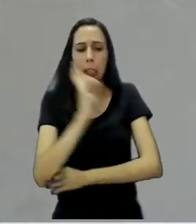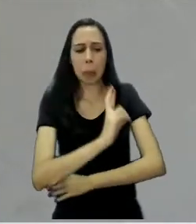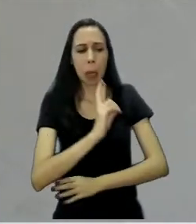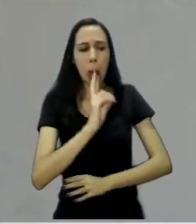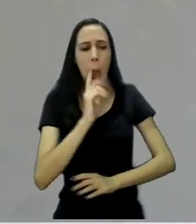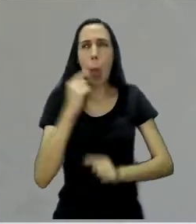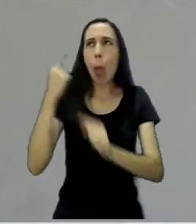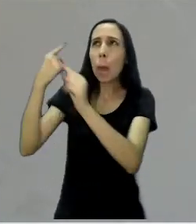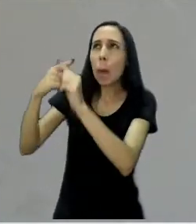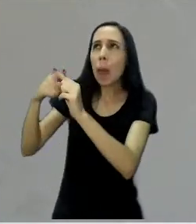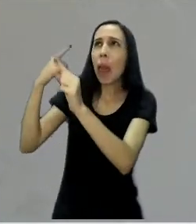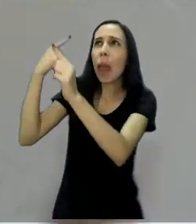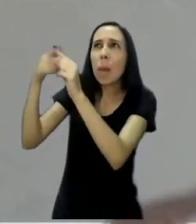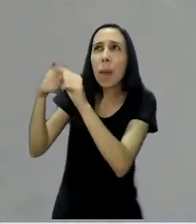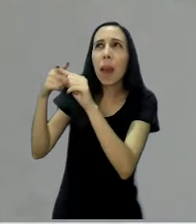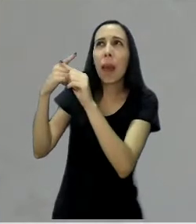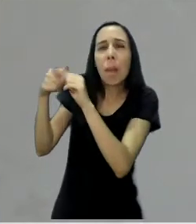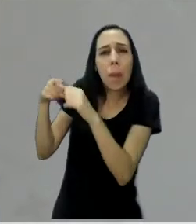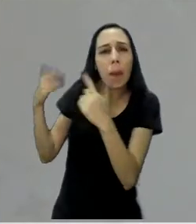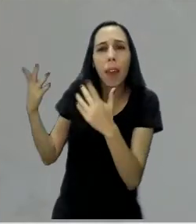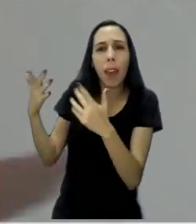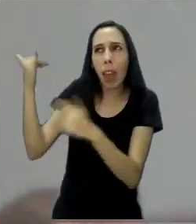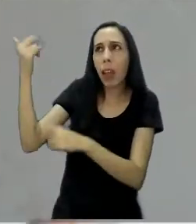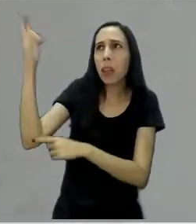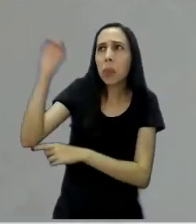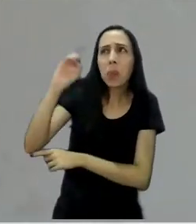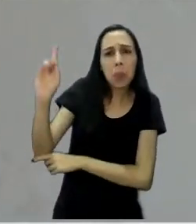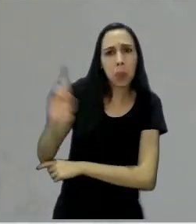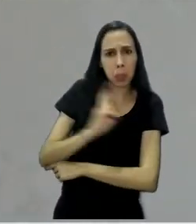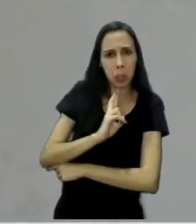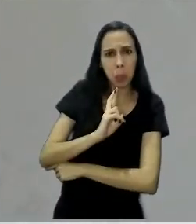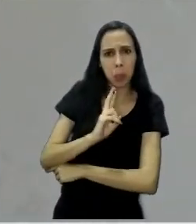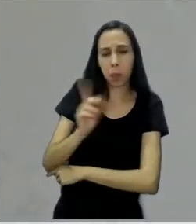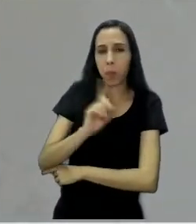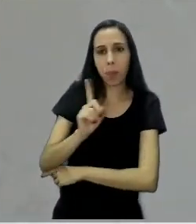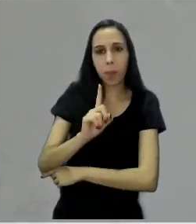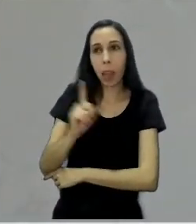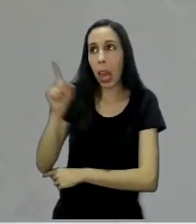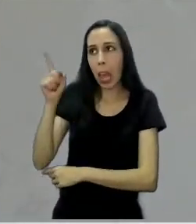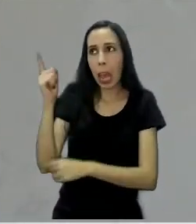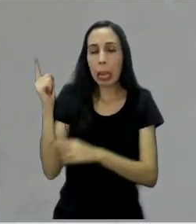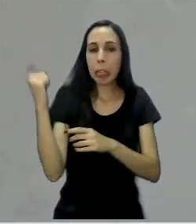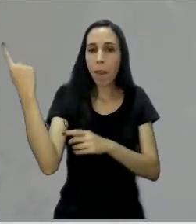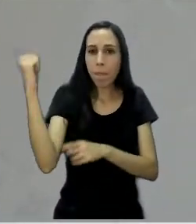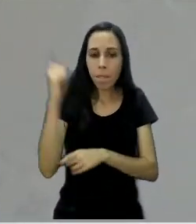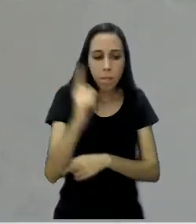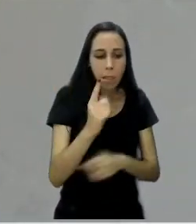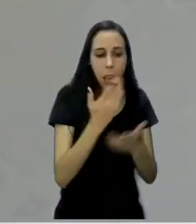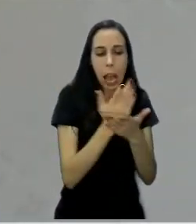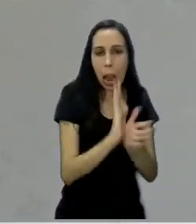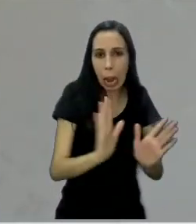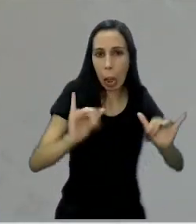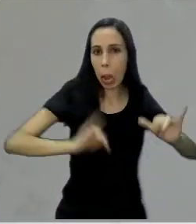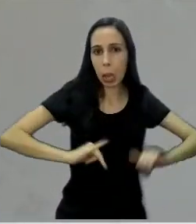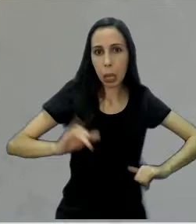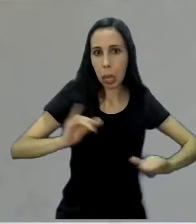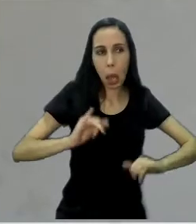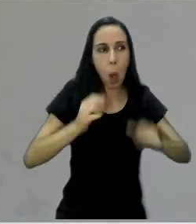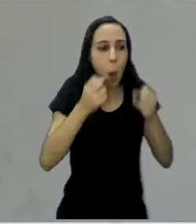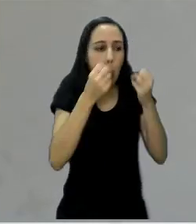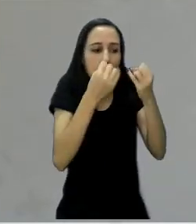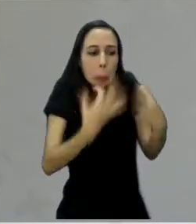nossa pergunta: por quê? Por que isso? Ele não veio acabar com o